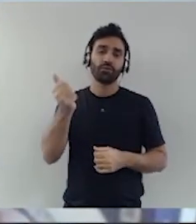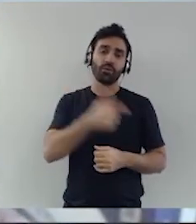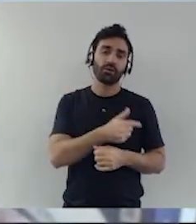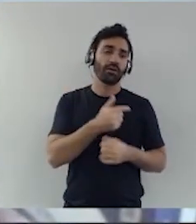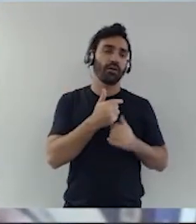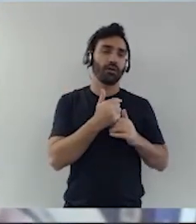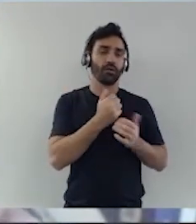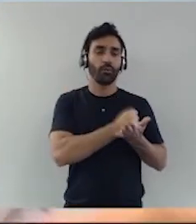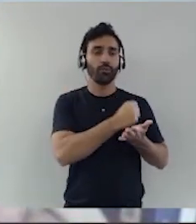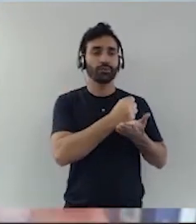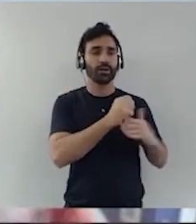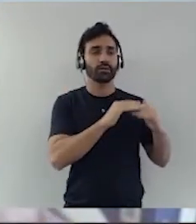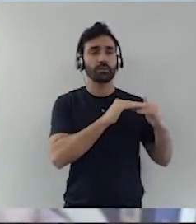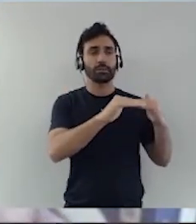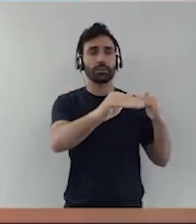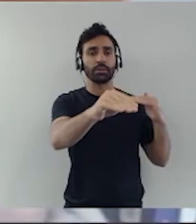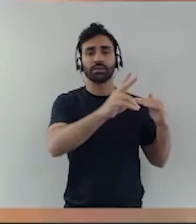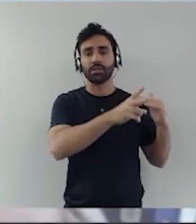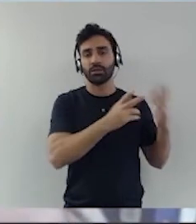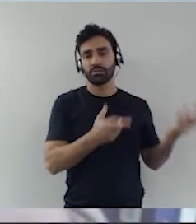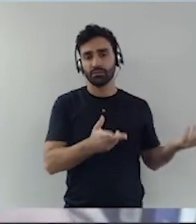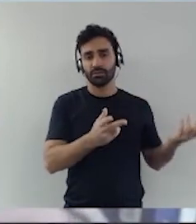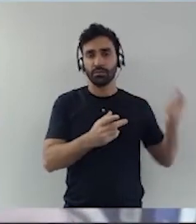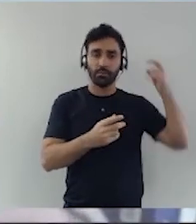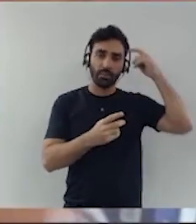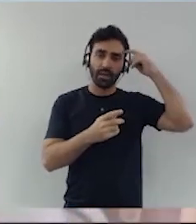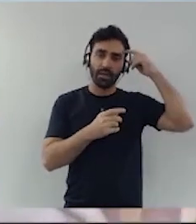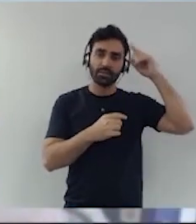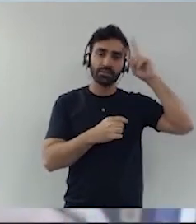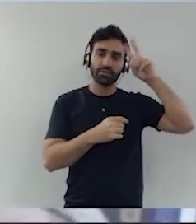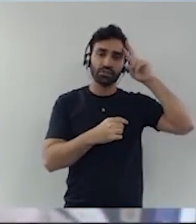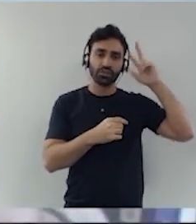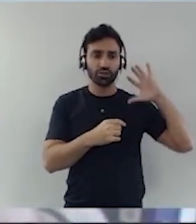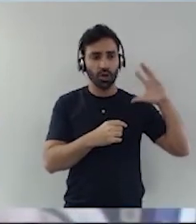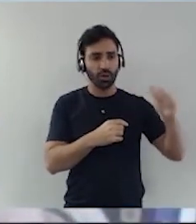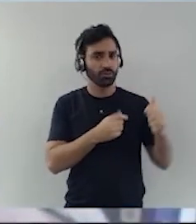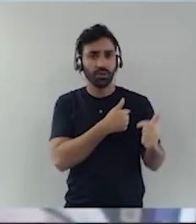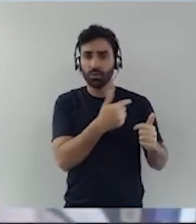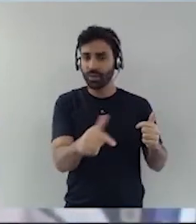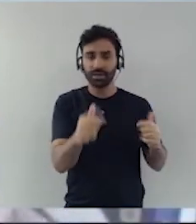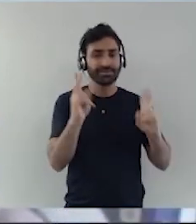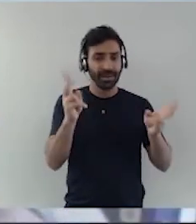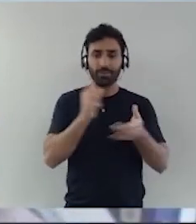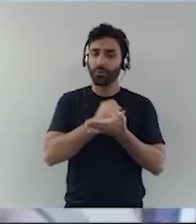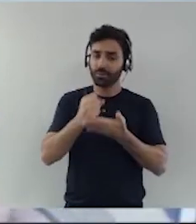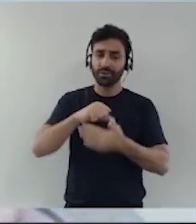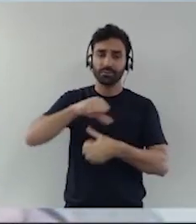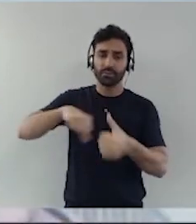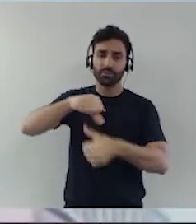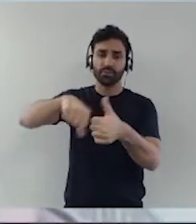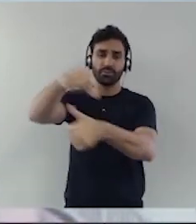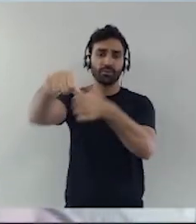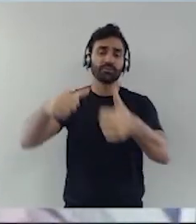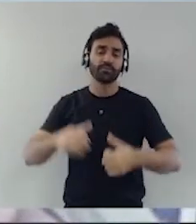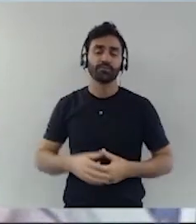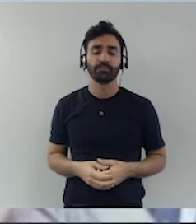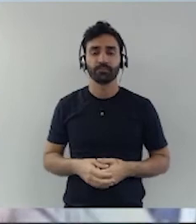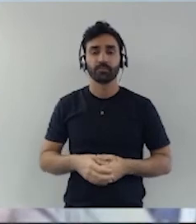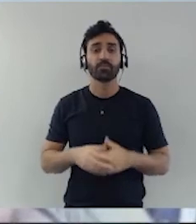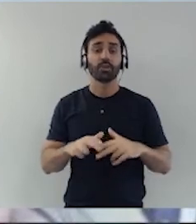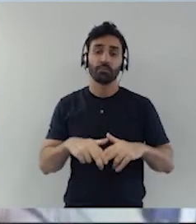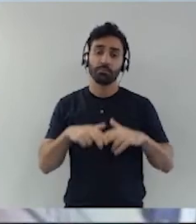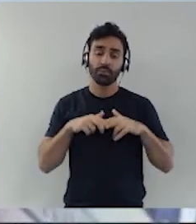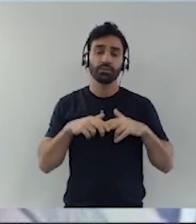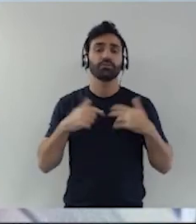que nós temos, né, historicamente como T0, referência para os possíveis reequilíbrios futuros. Então,